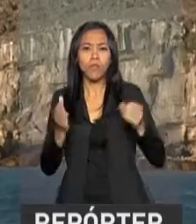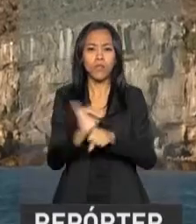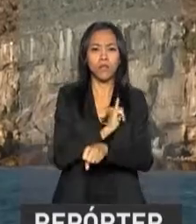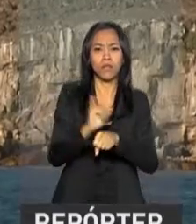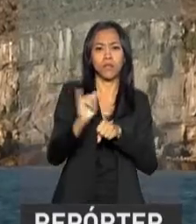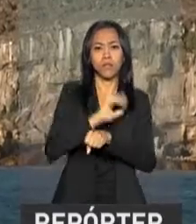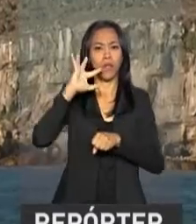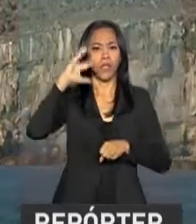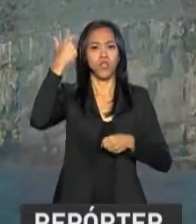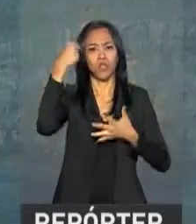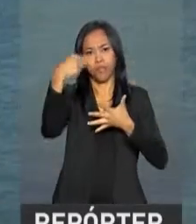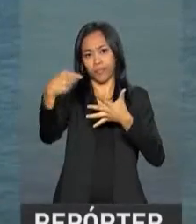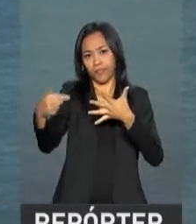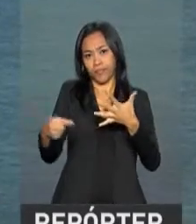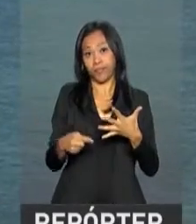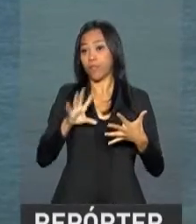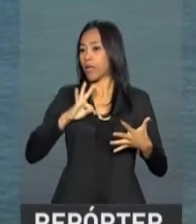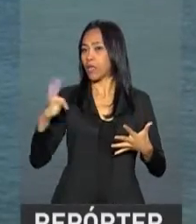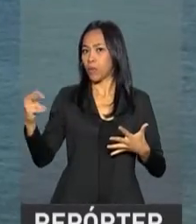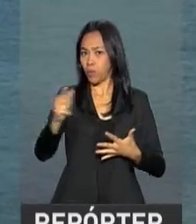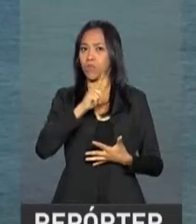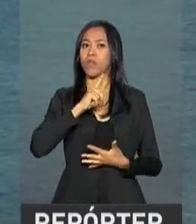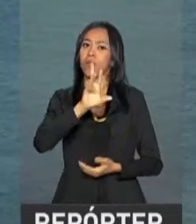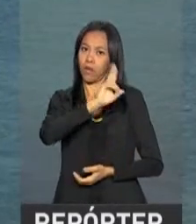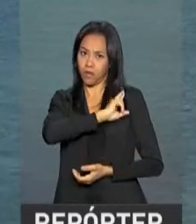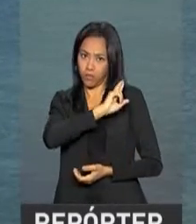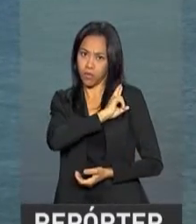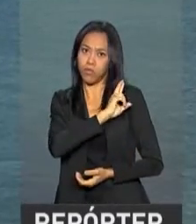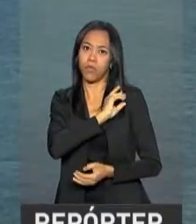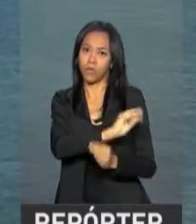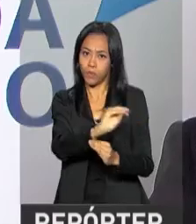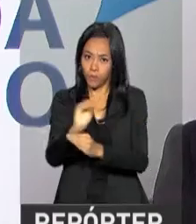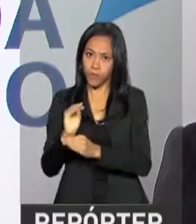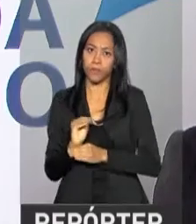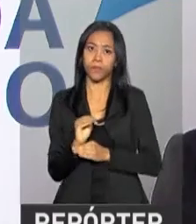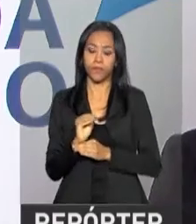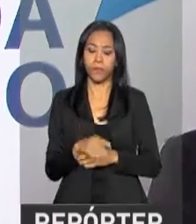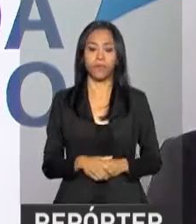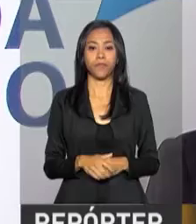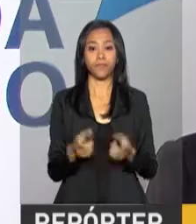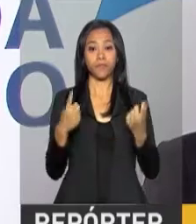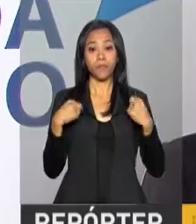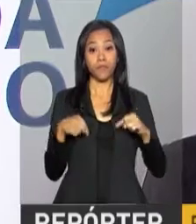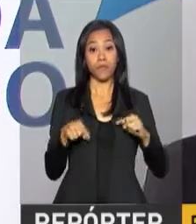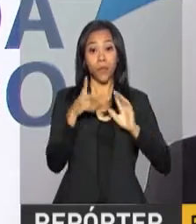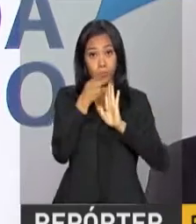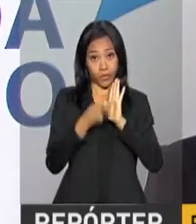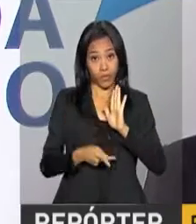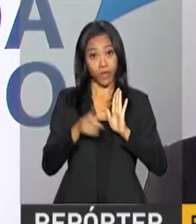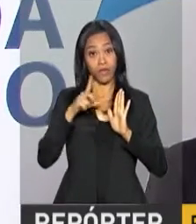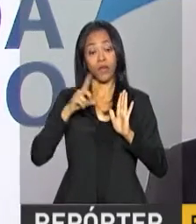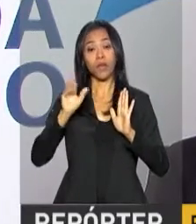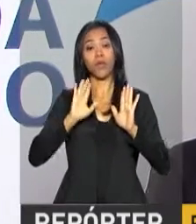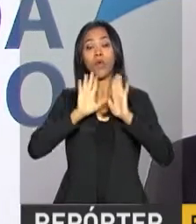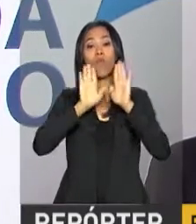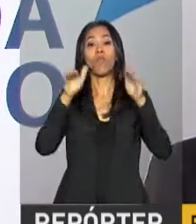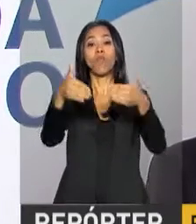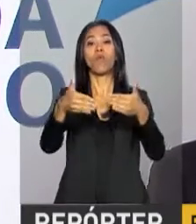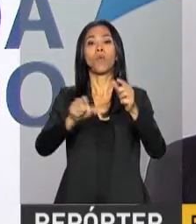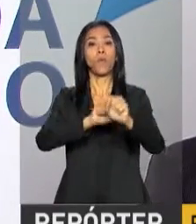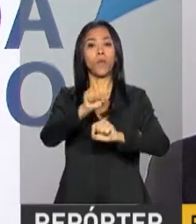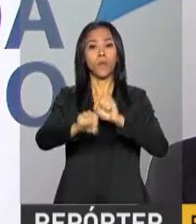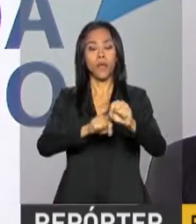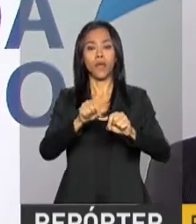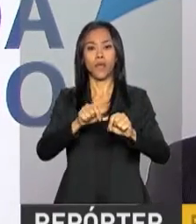todos os envolvidos assumam responsabilidades na preservação o projeto procurador nesse sentido né que é buscar a